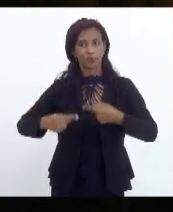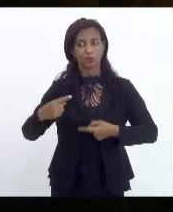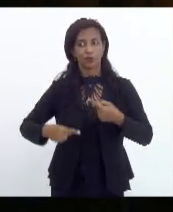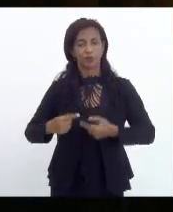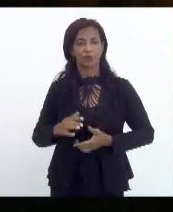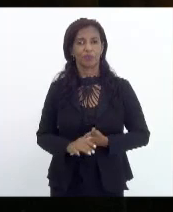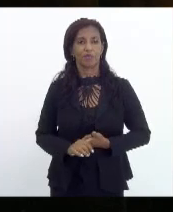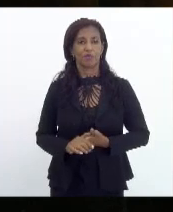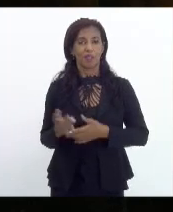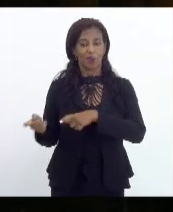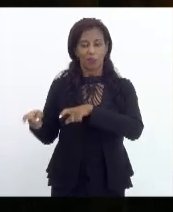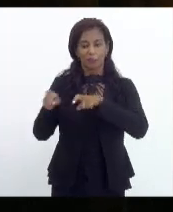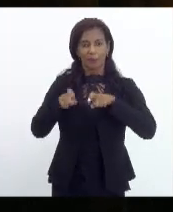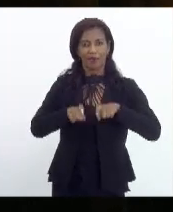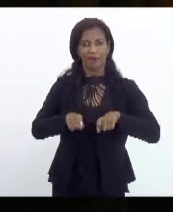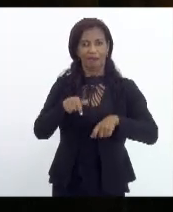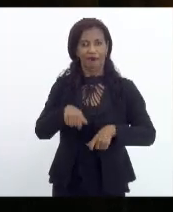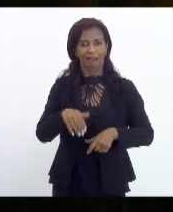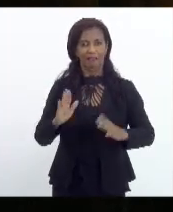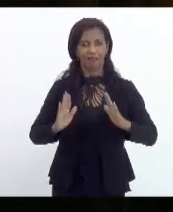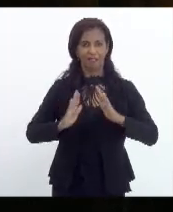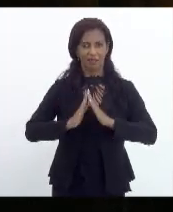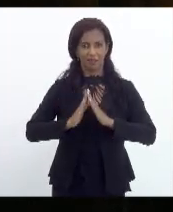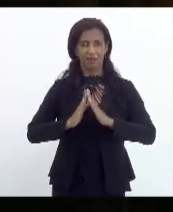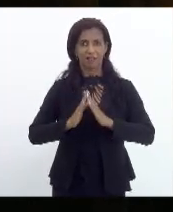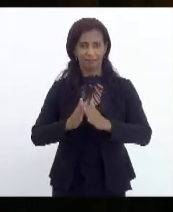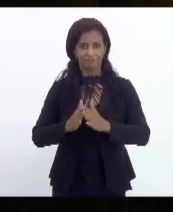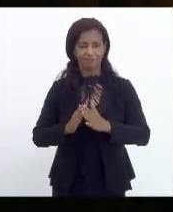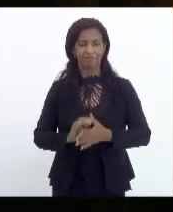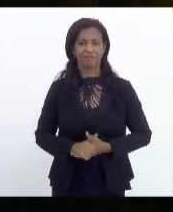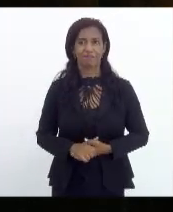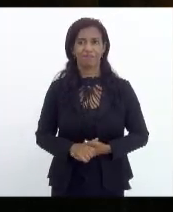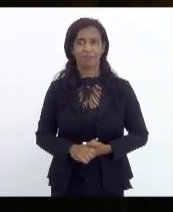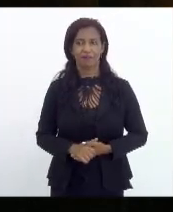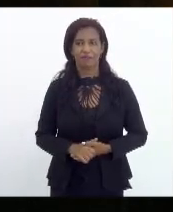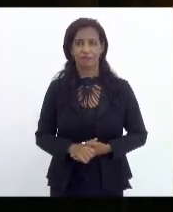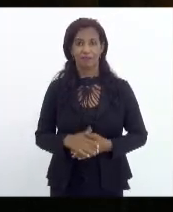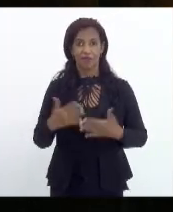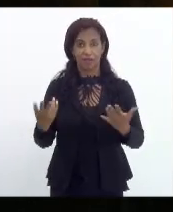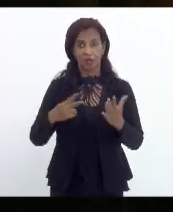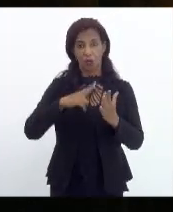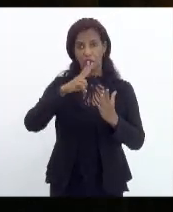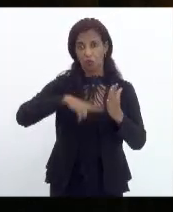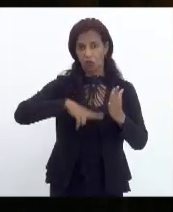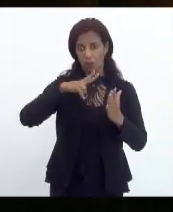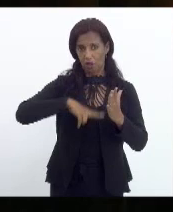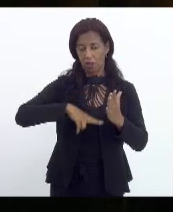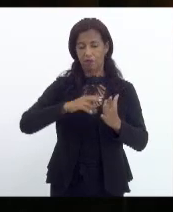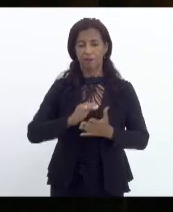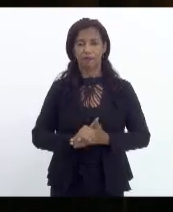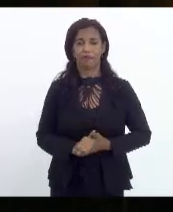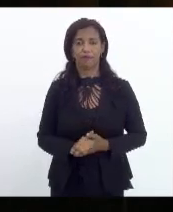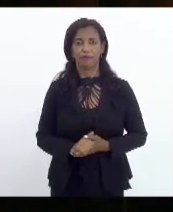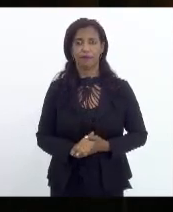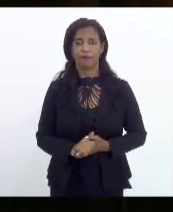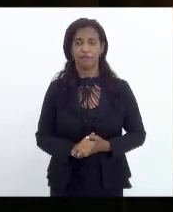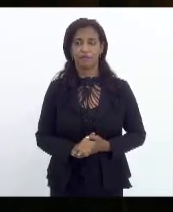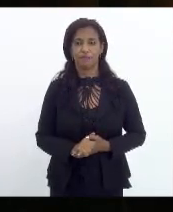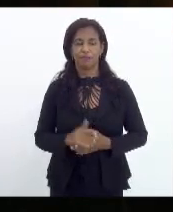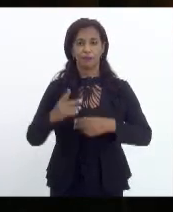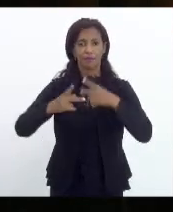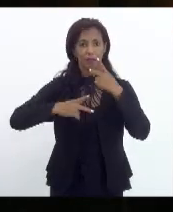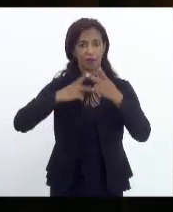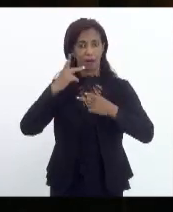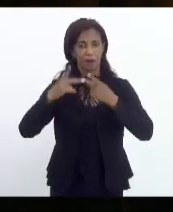a uma cadeira nesta casa então eu vou ler a matéria não é que